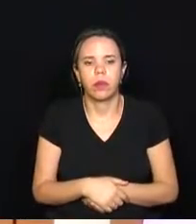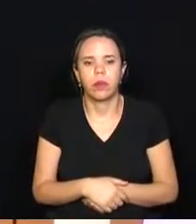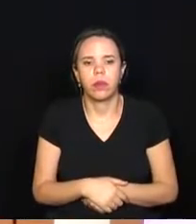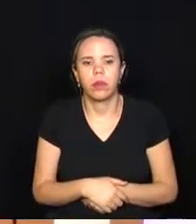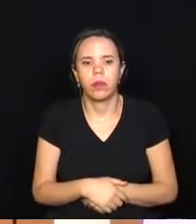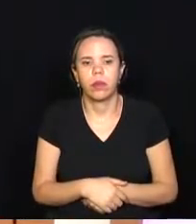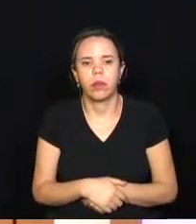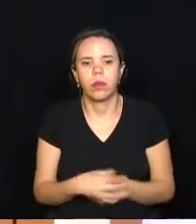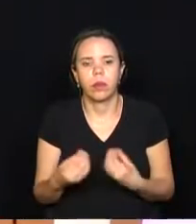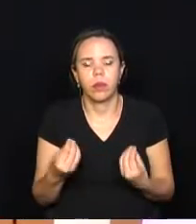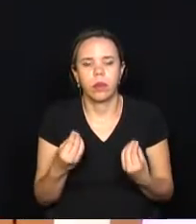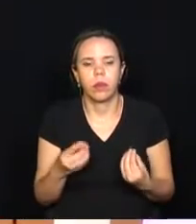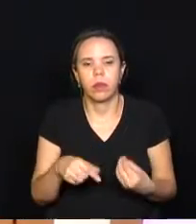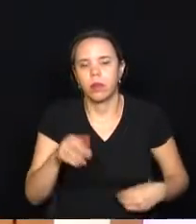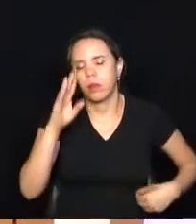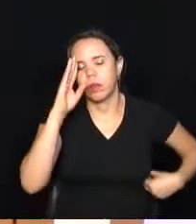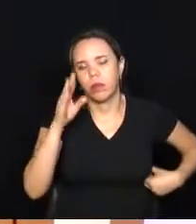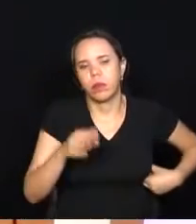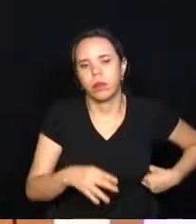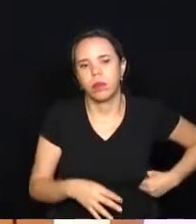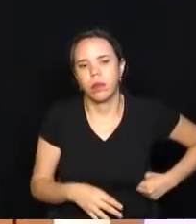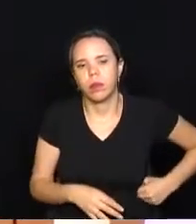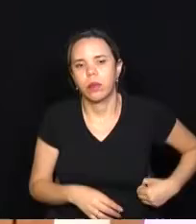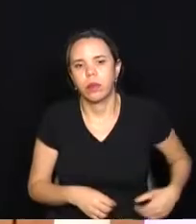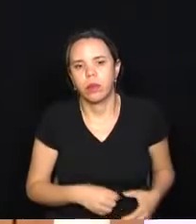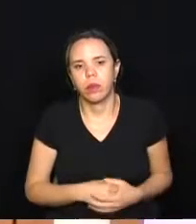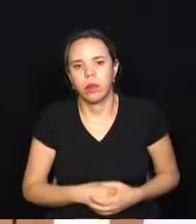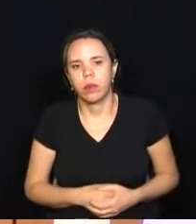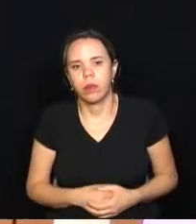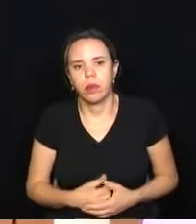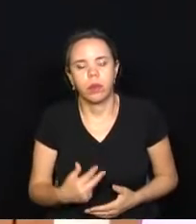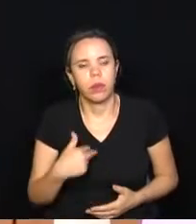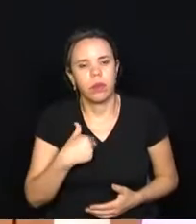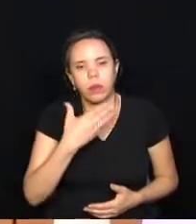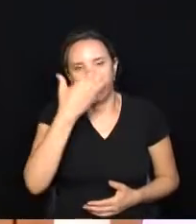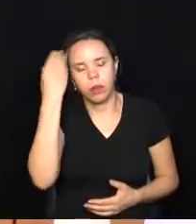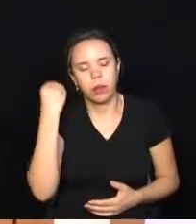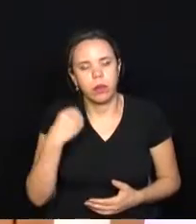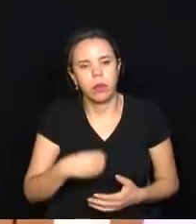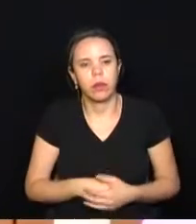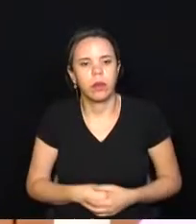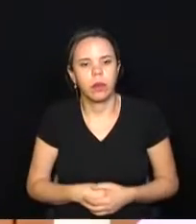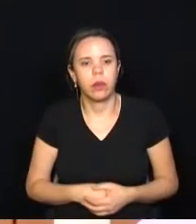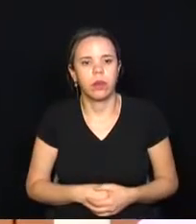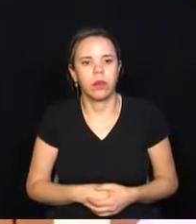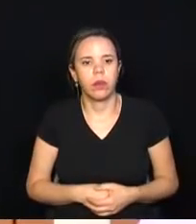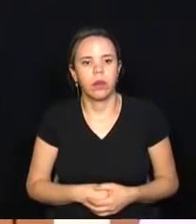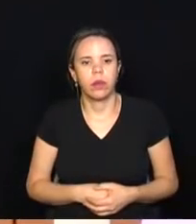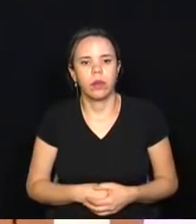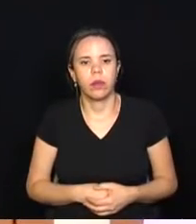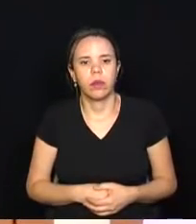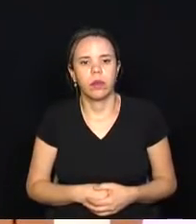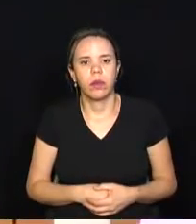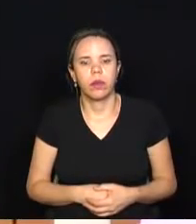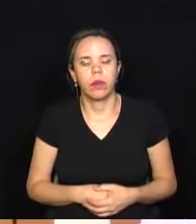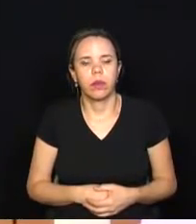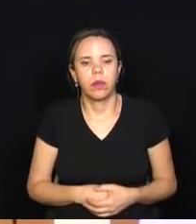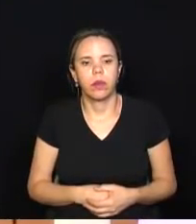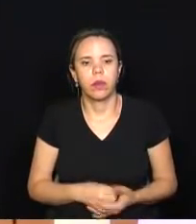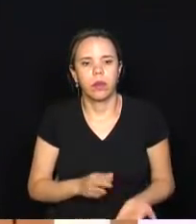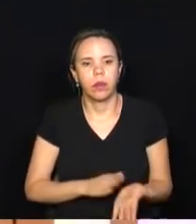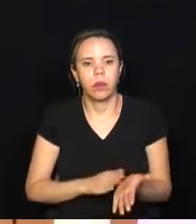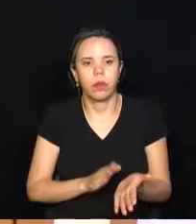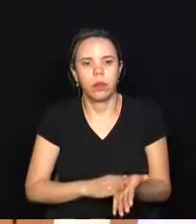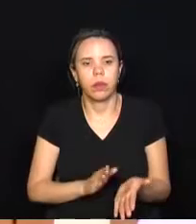de colocar, é fundamental. A gente não pode esquecer também, tá, que a cobrança que a